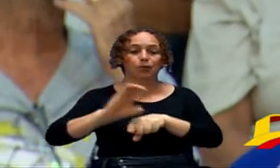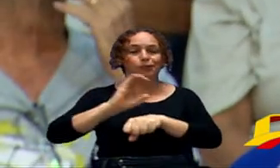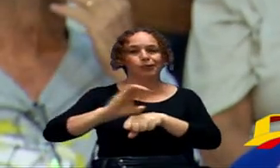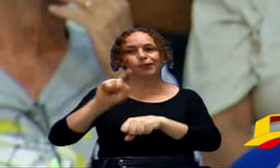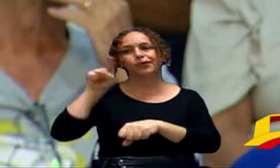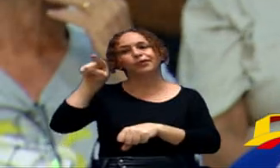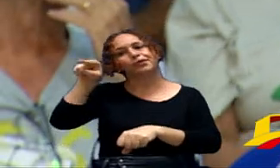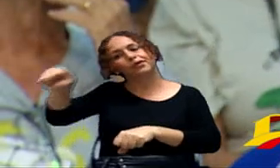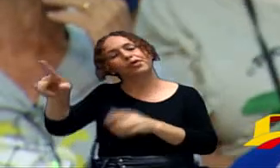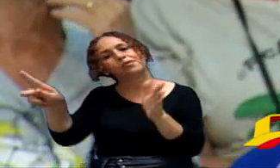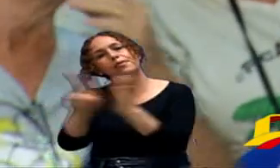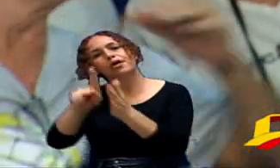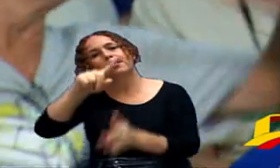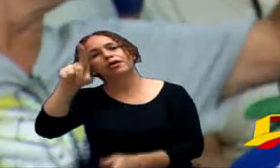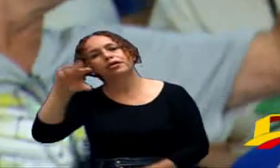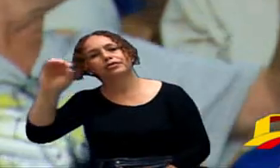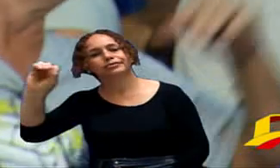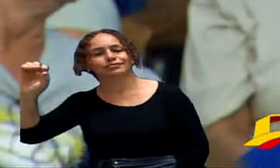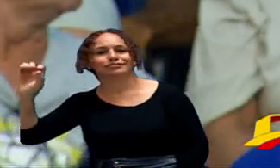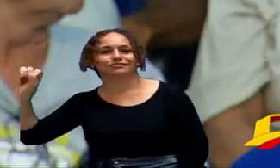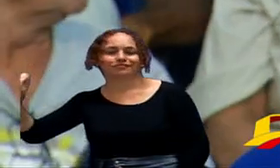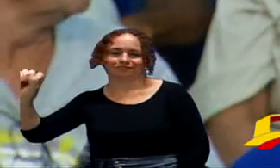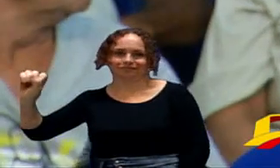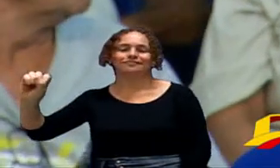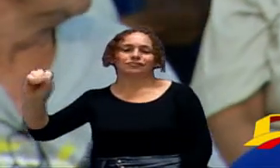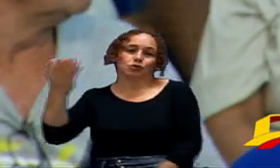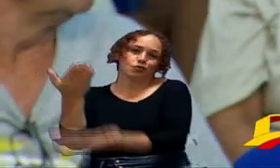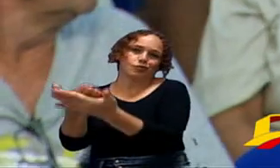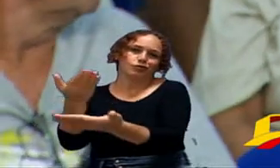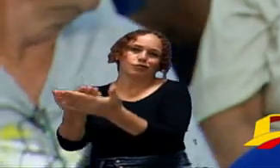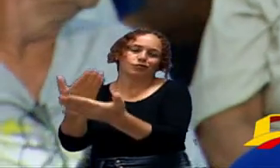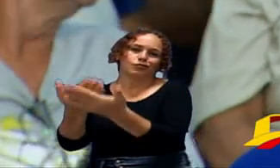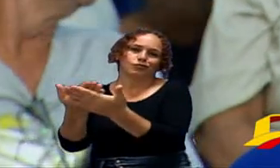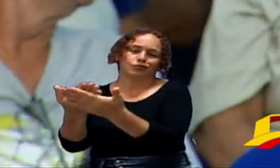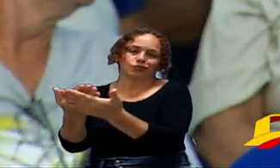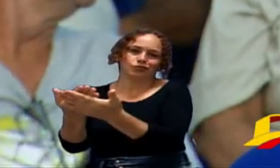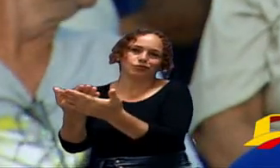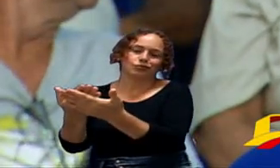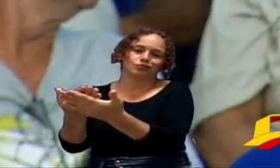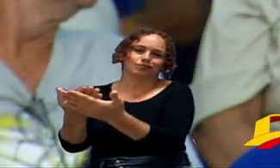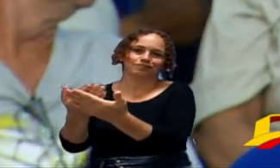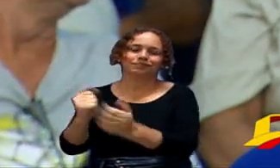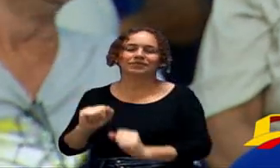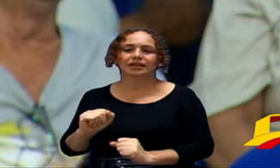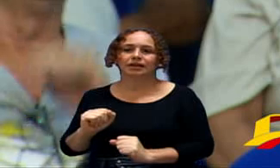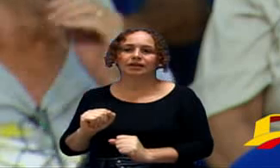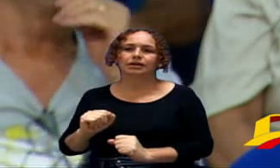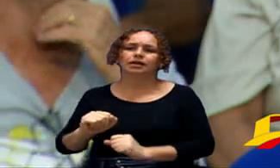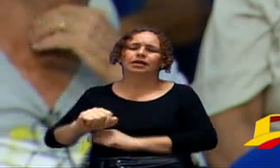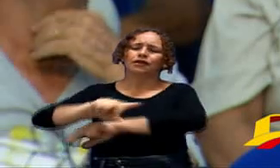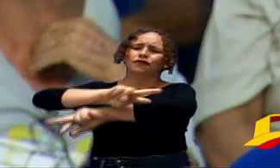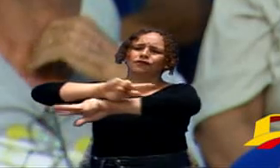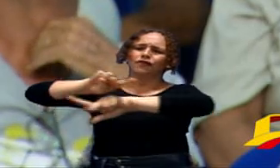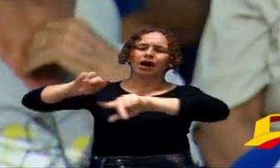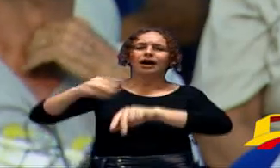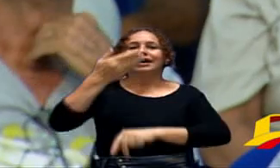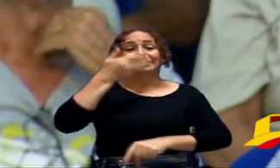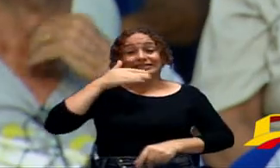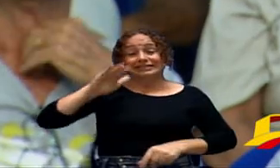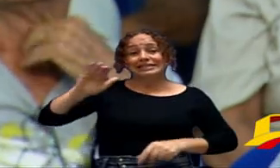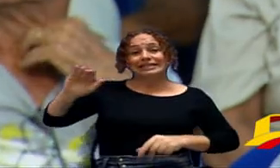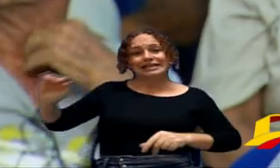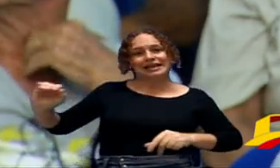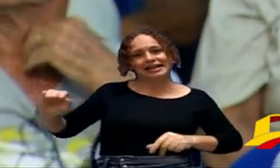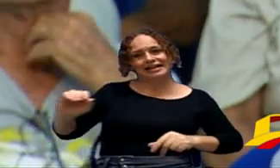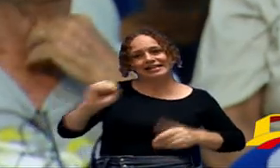zoológico, né, e da educação ambiental. Levamos centenas e centenas de crianças